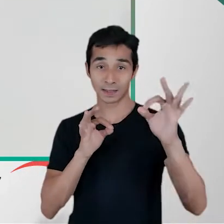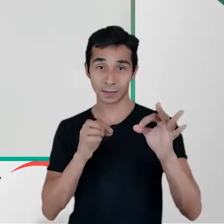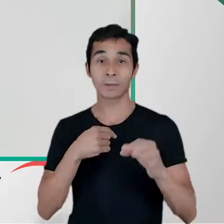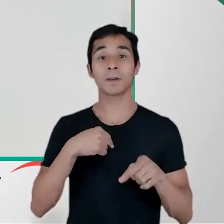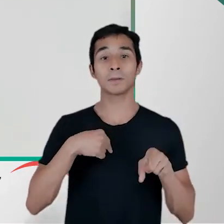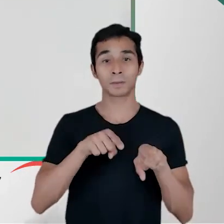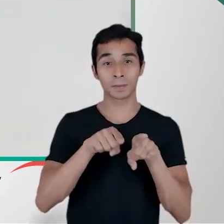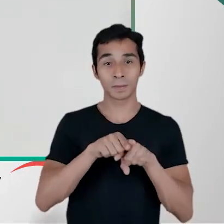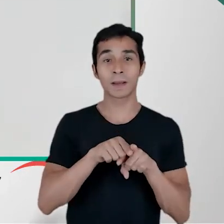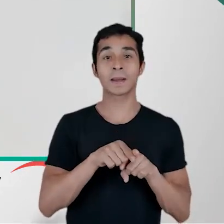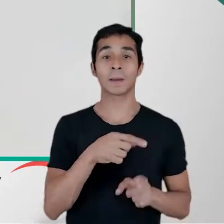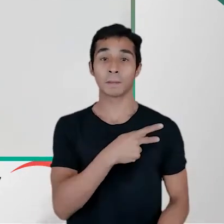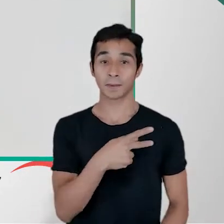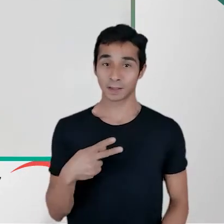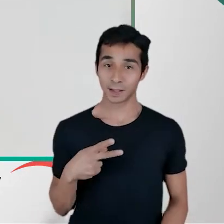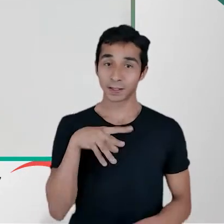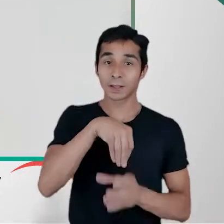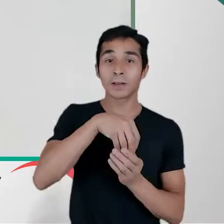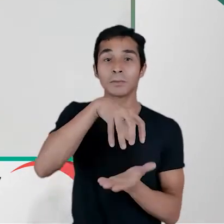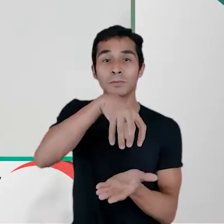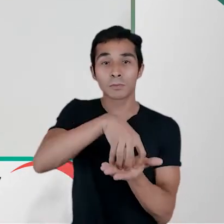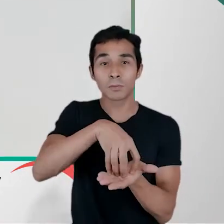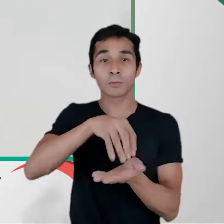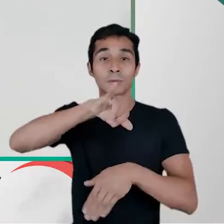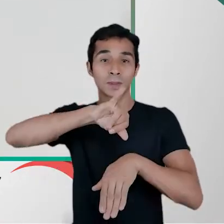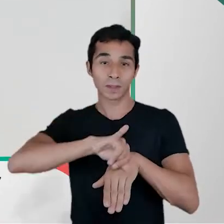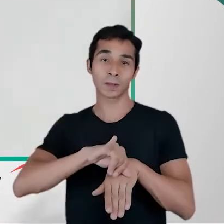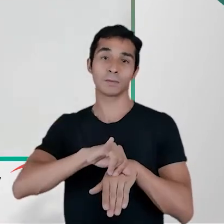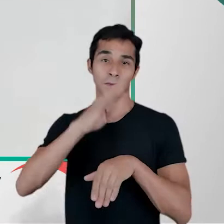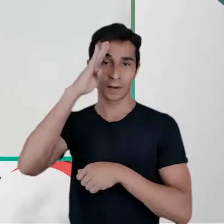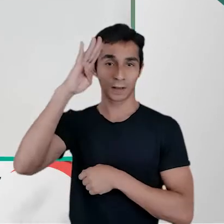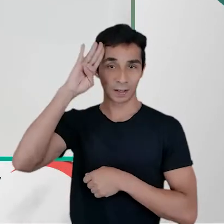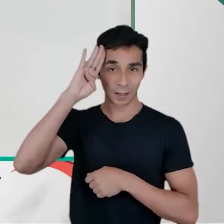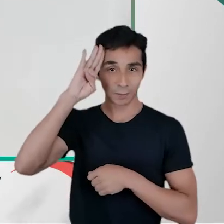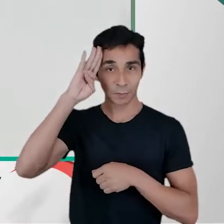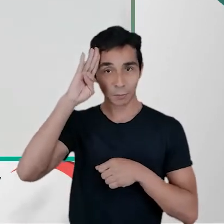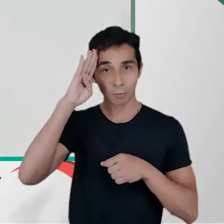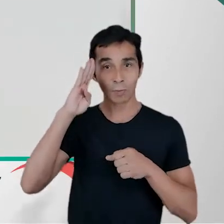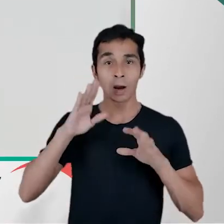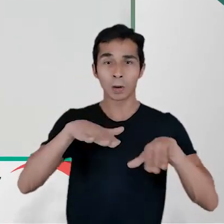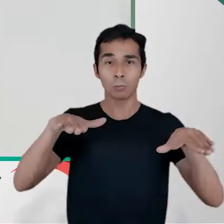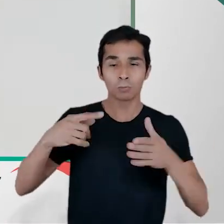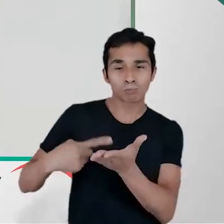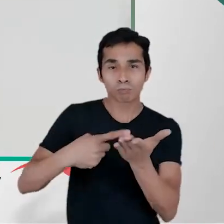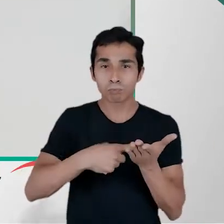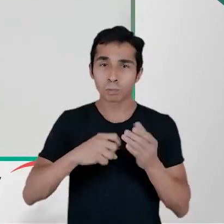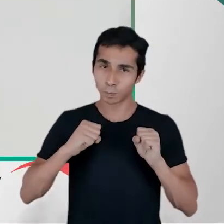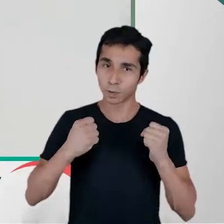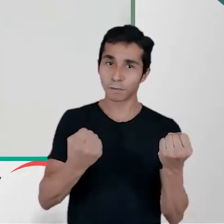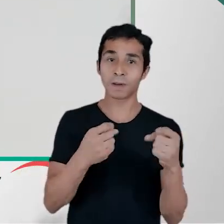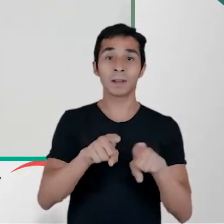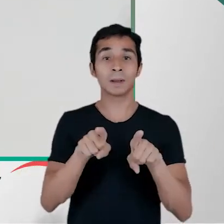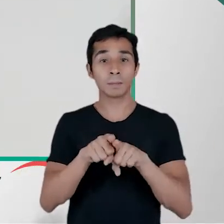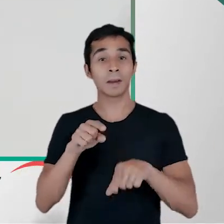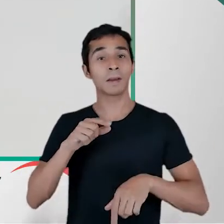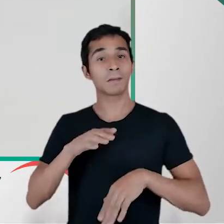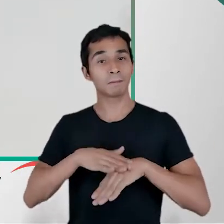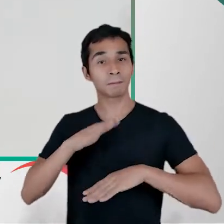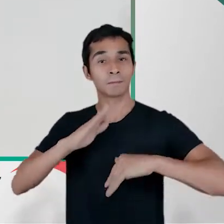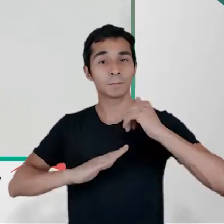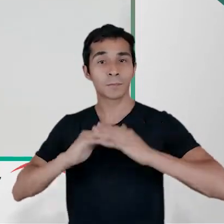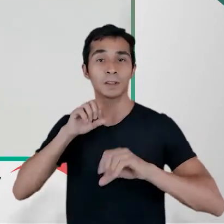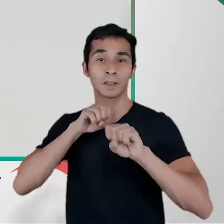Acadêmico, que atua na defesa e representação dos estudantes e também realizando atividades de ensino, e